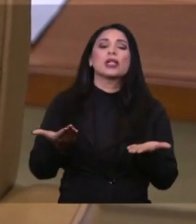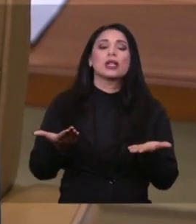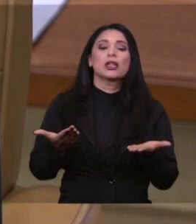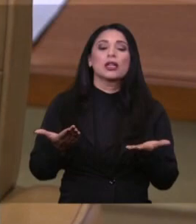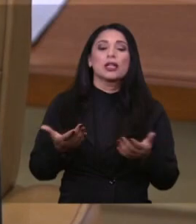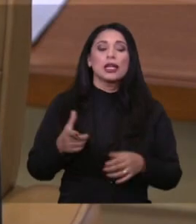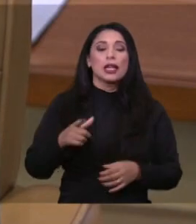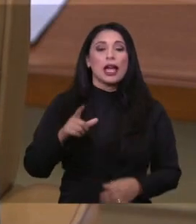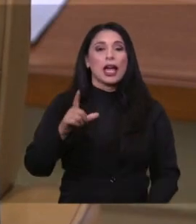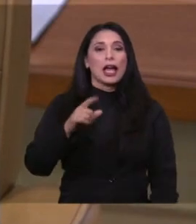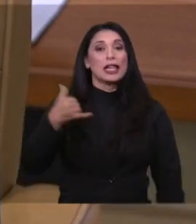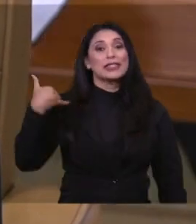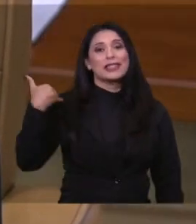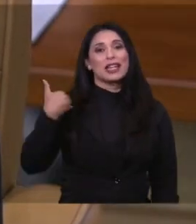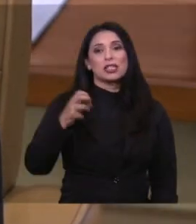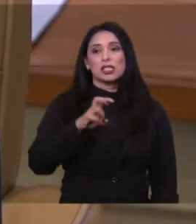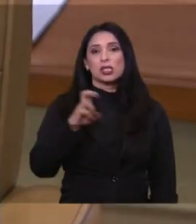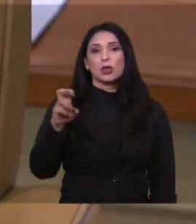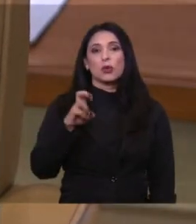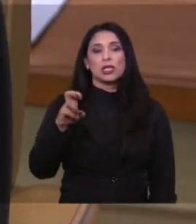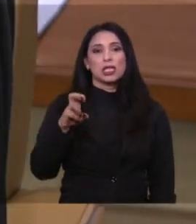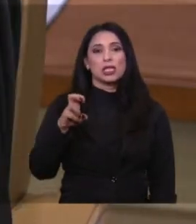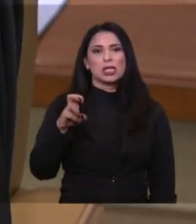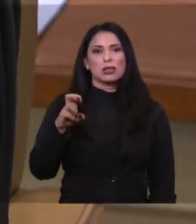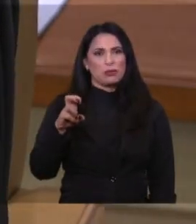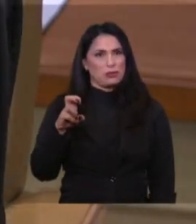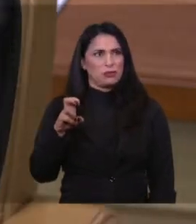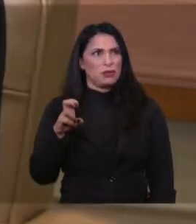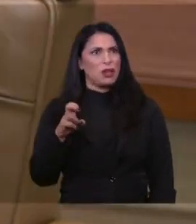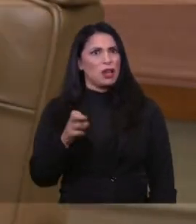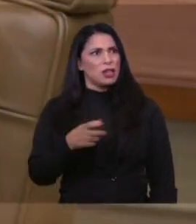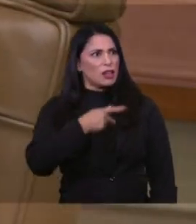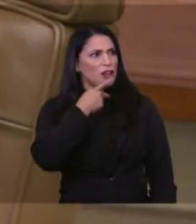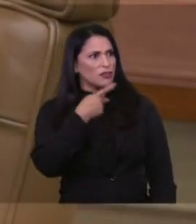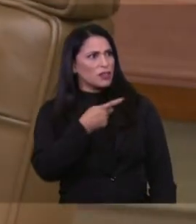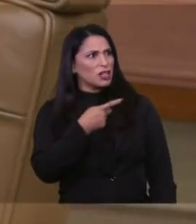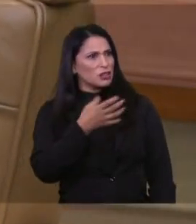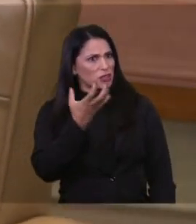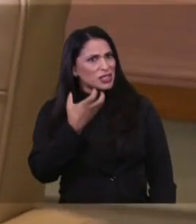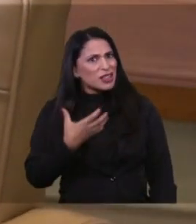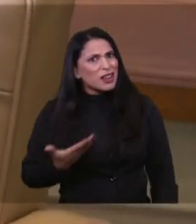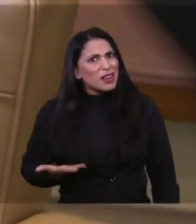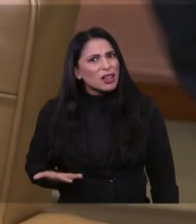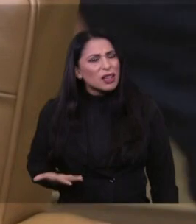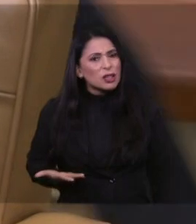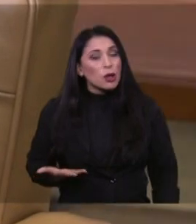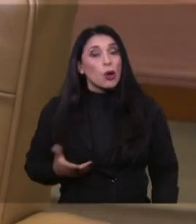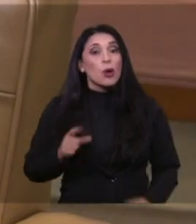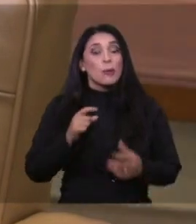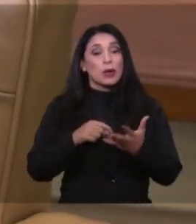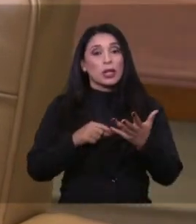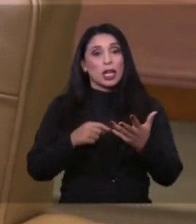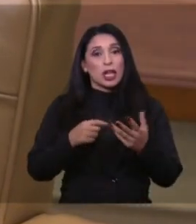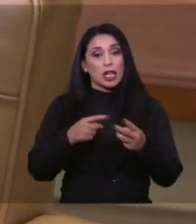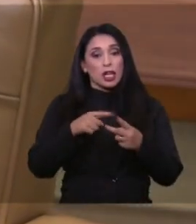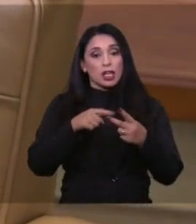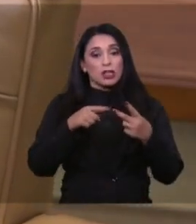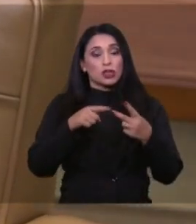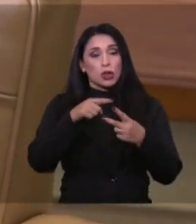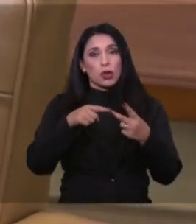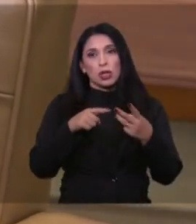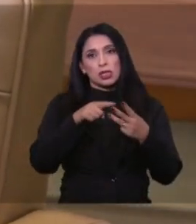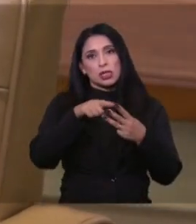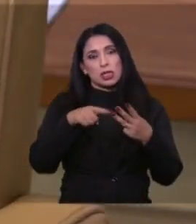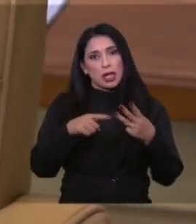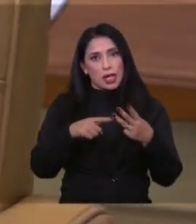Ter 55 anos. Cogitavam seriamente disso, porque com isso eliminariam pelo menos 2 dos 3 candidatos